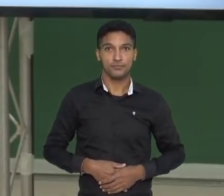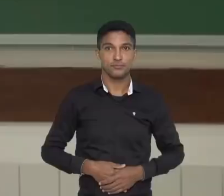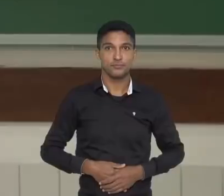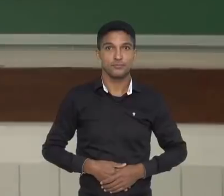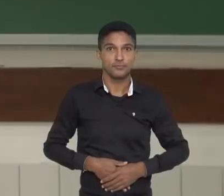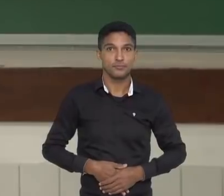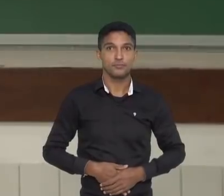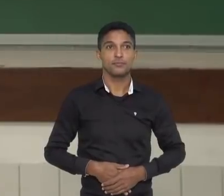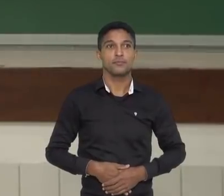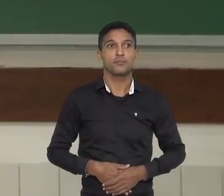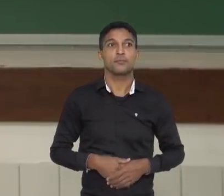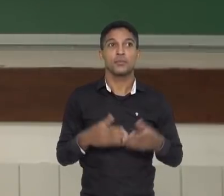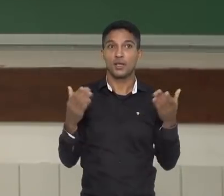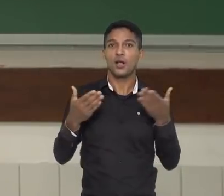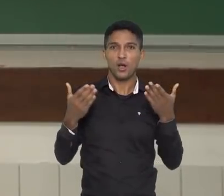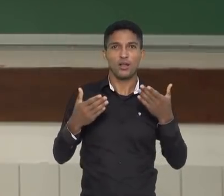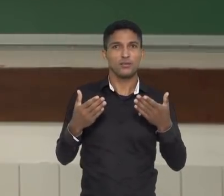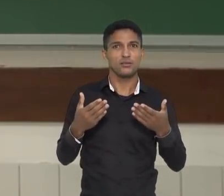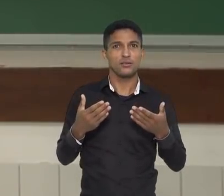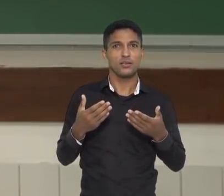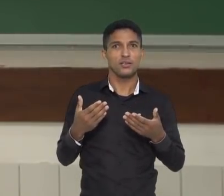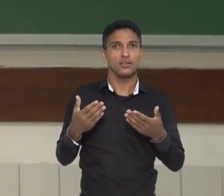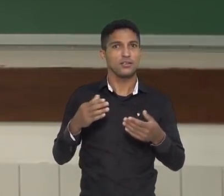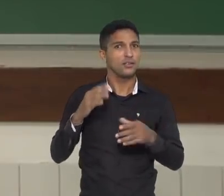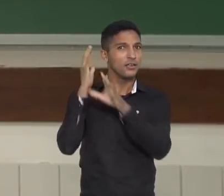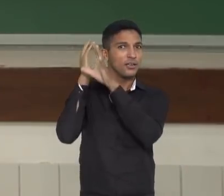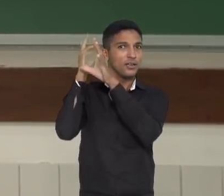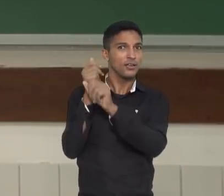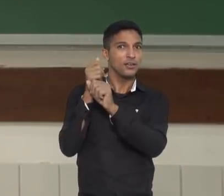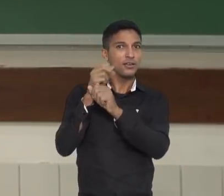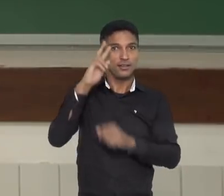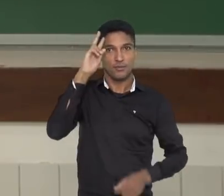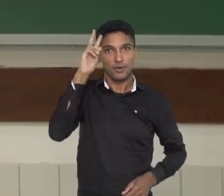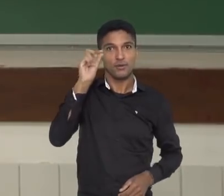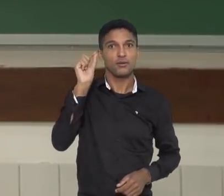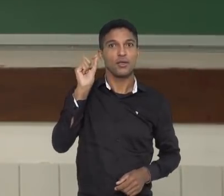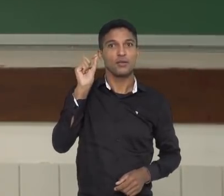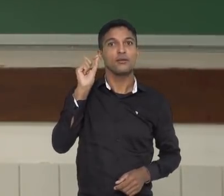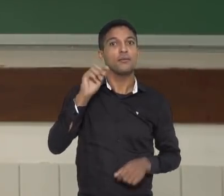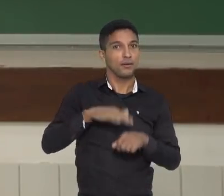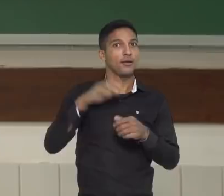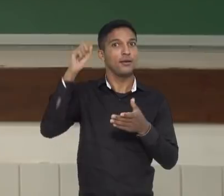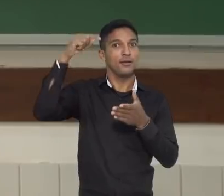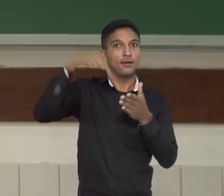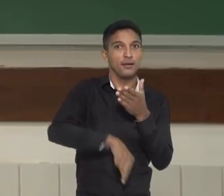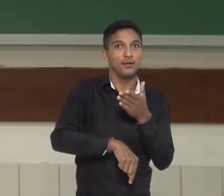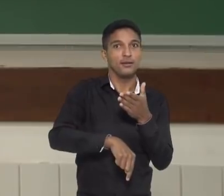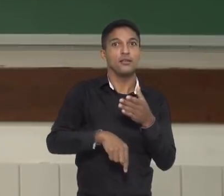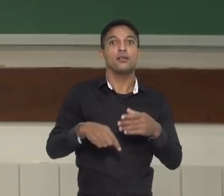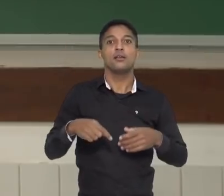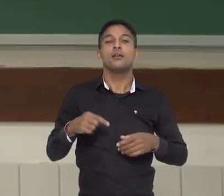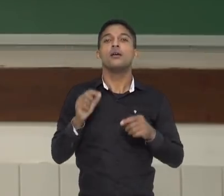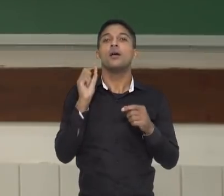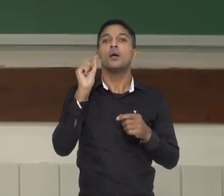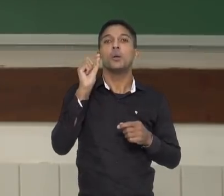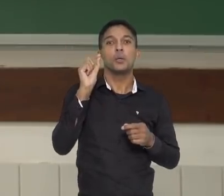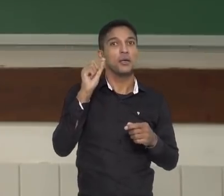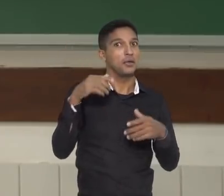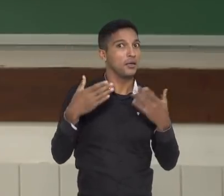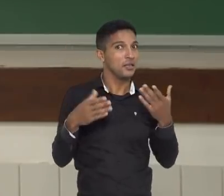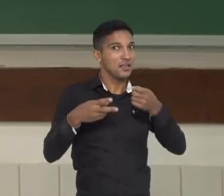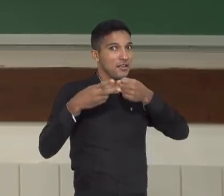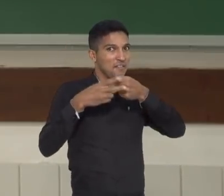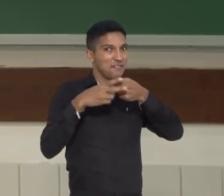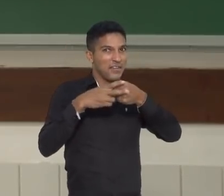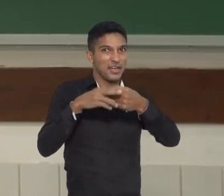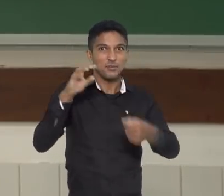Vamos relembrar que nós comentamos sobre isso, mas agora vamos nos aprofundar no que são os tais verbos